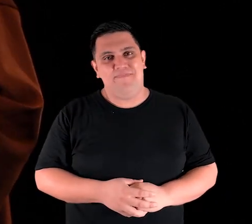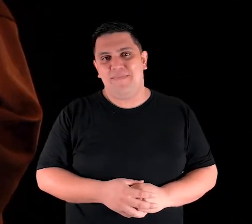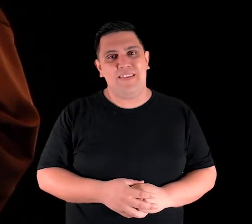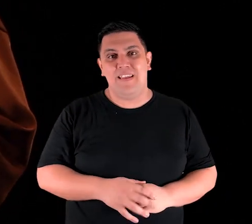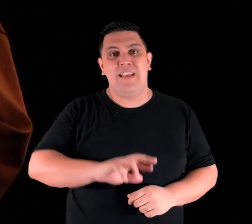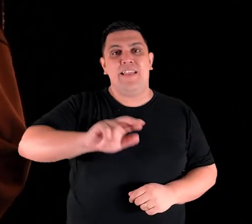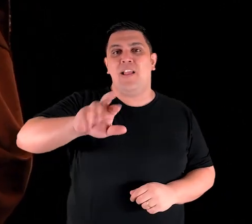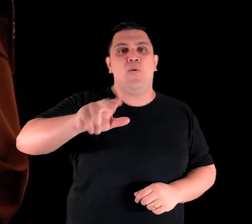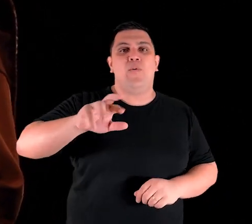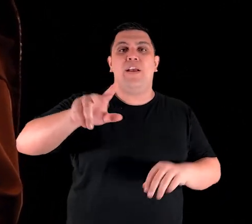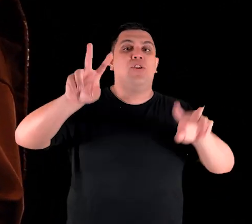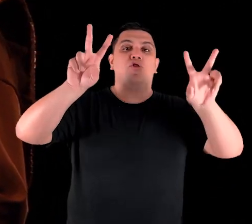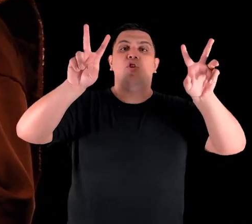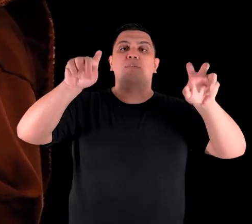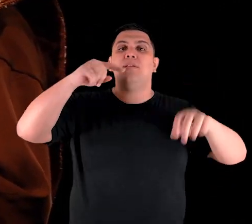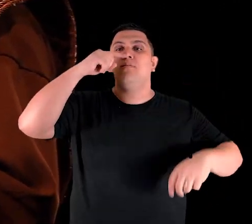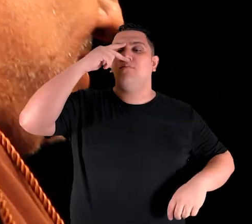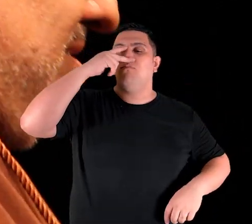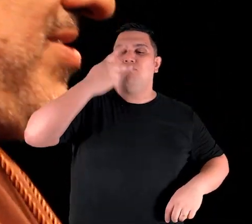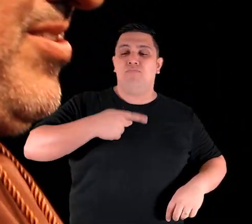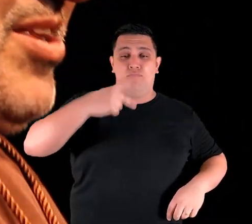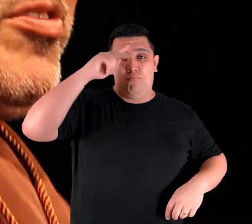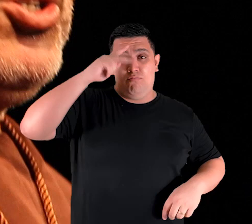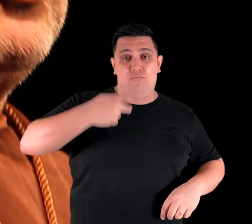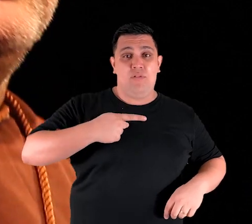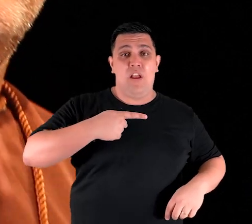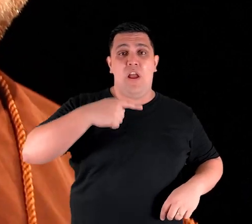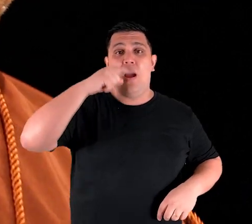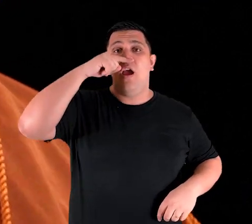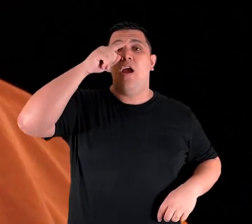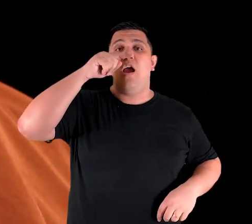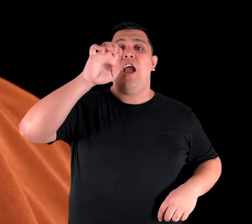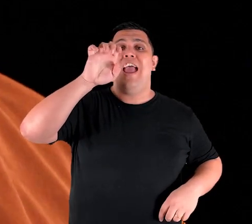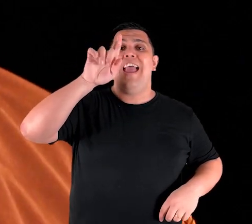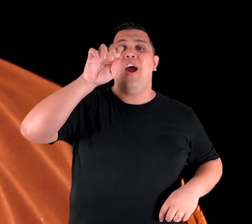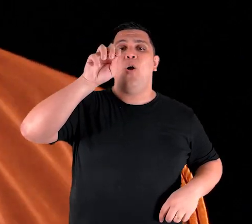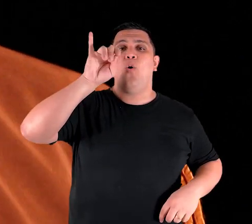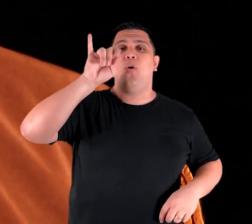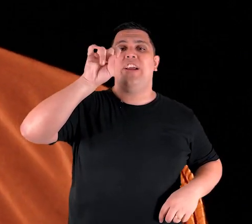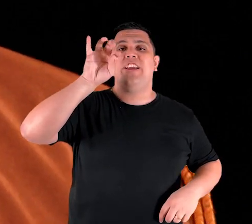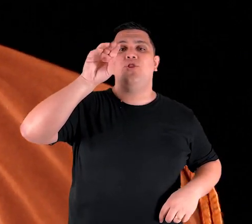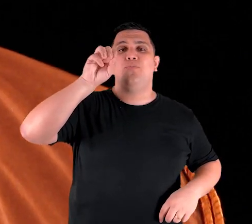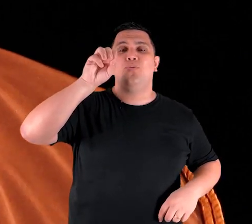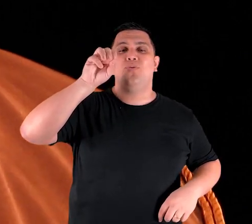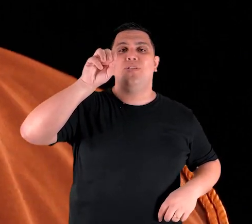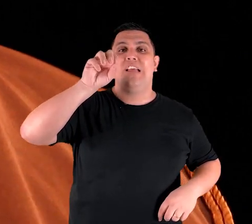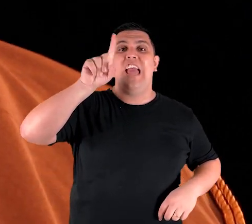se trata de egoísmo. Se trata de utilitarismo.